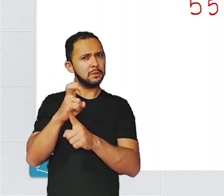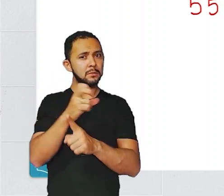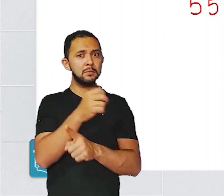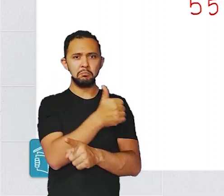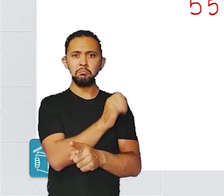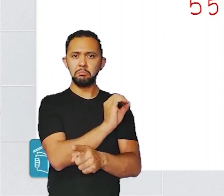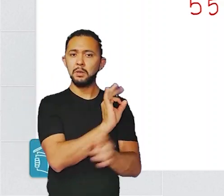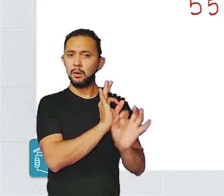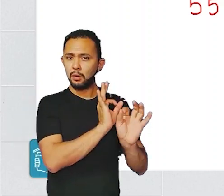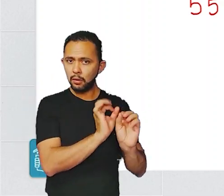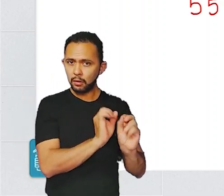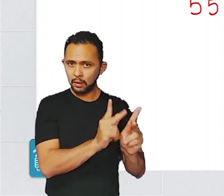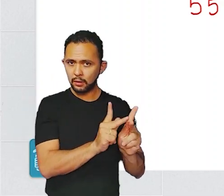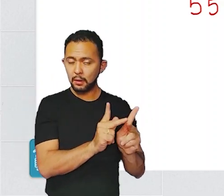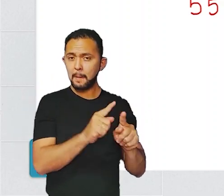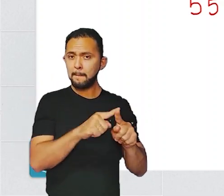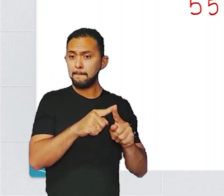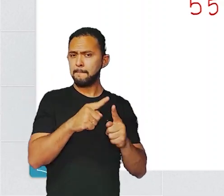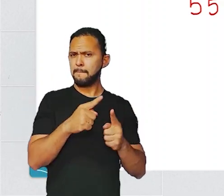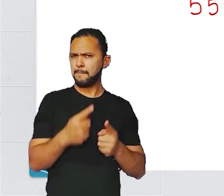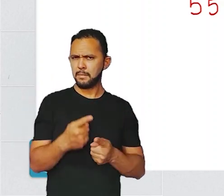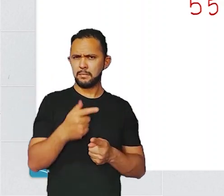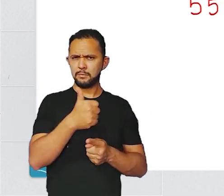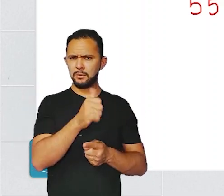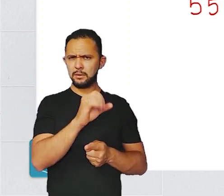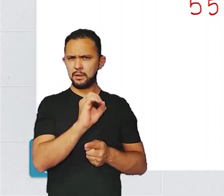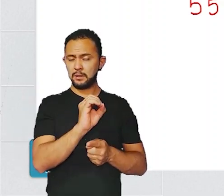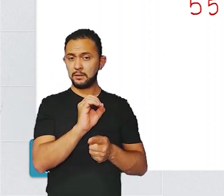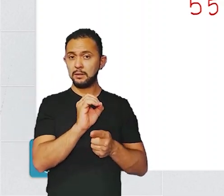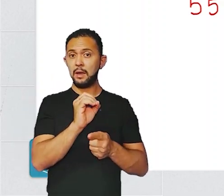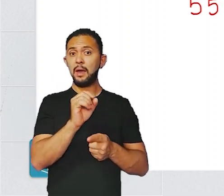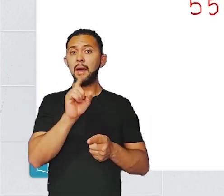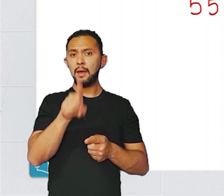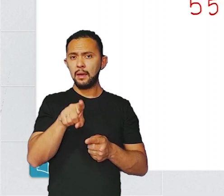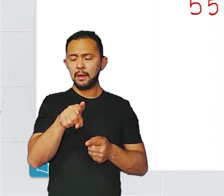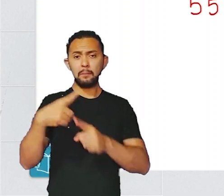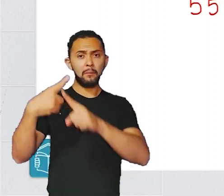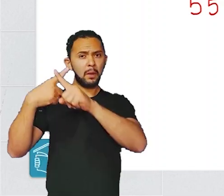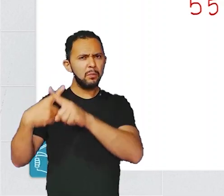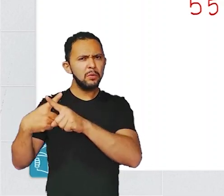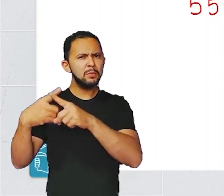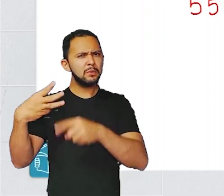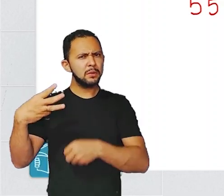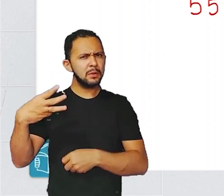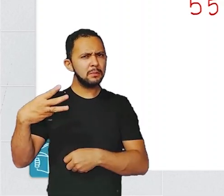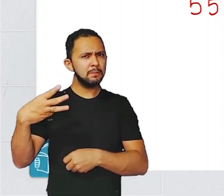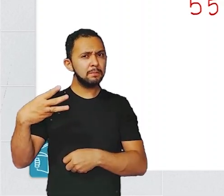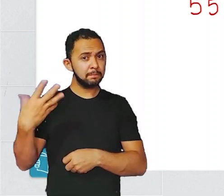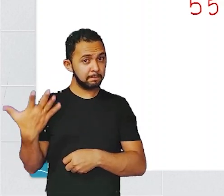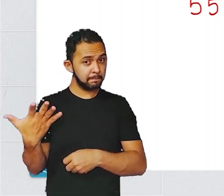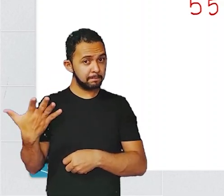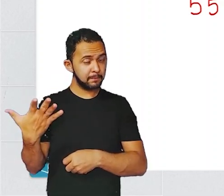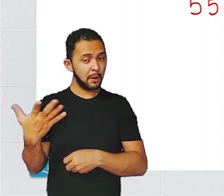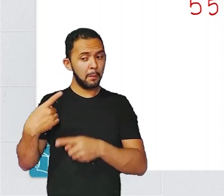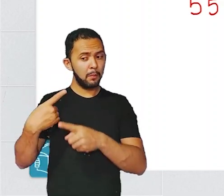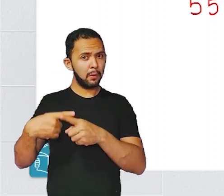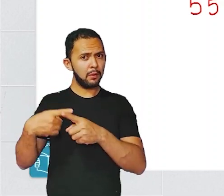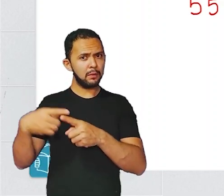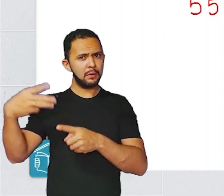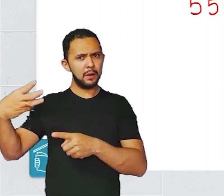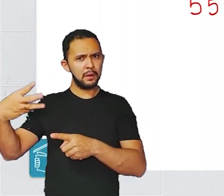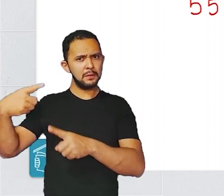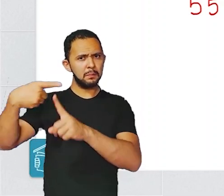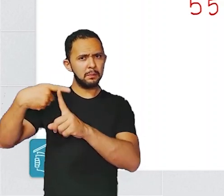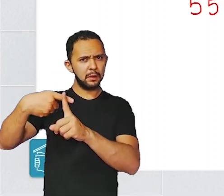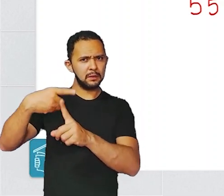10. Será se 10 é um múltiplo de 3? Nesse caso, não. Tá bom? Você não consegue contar de 3 em 3,